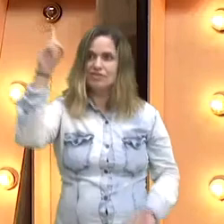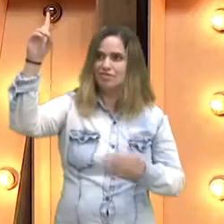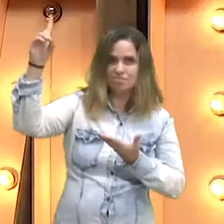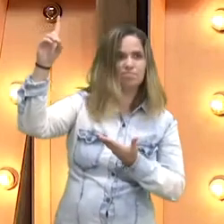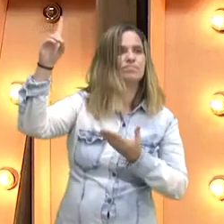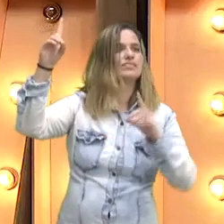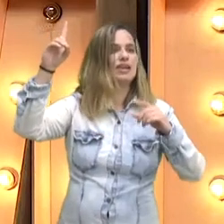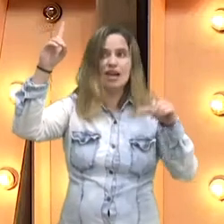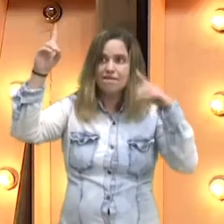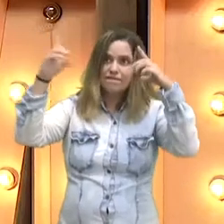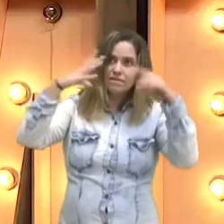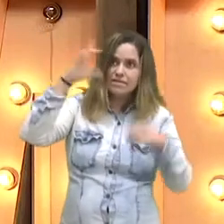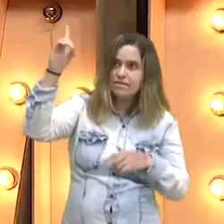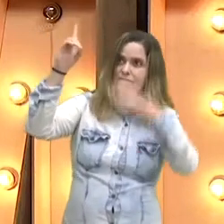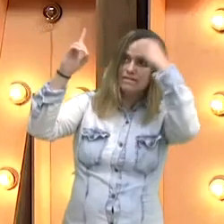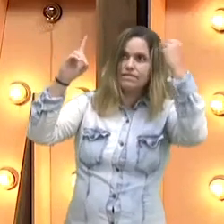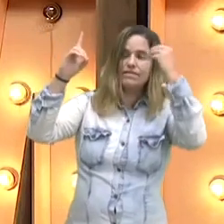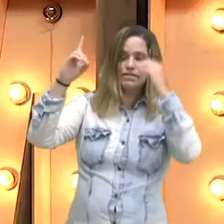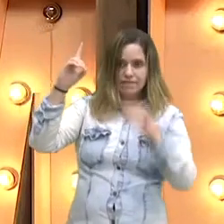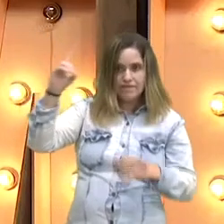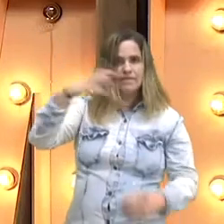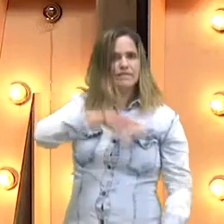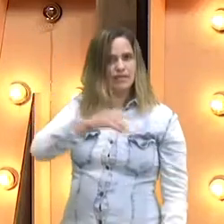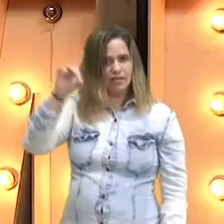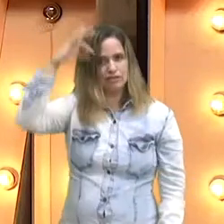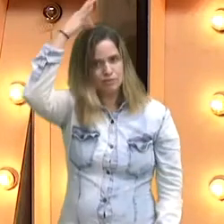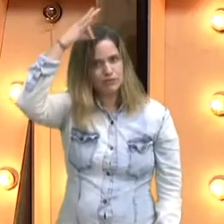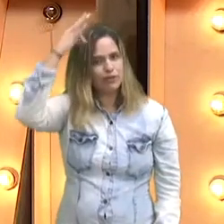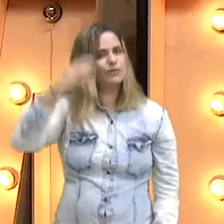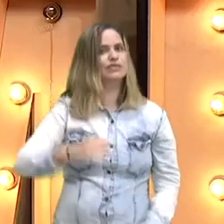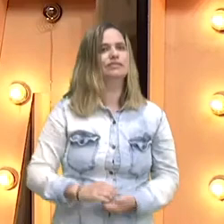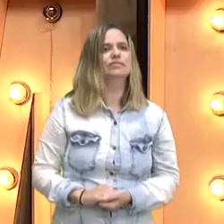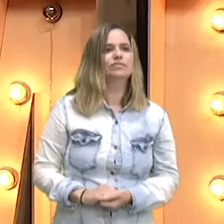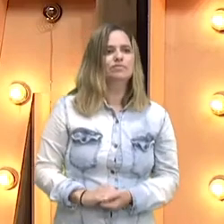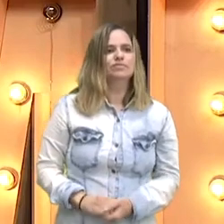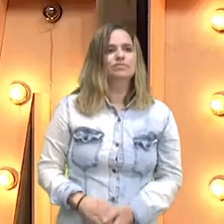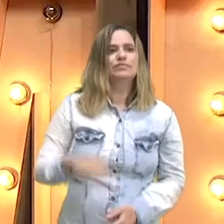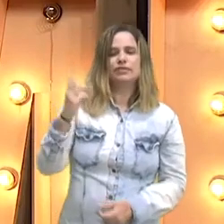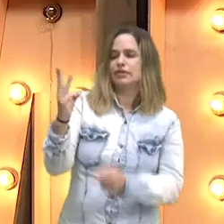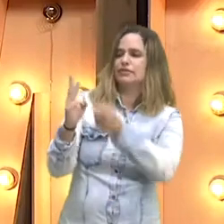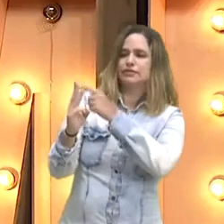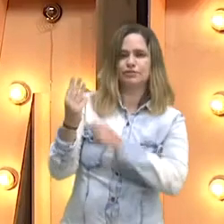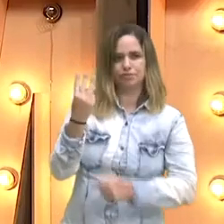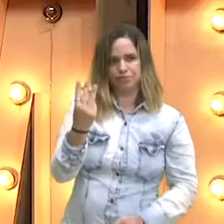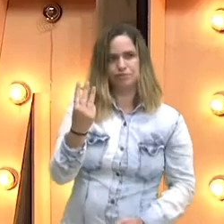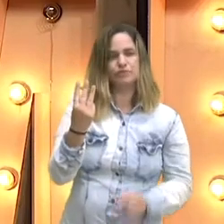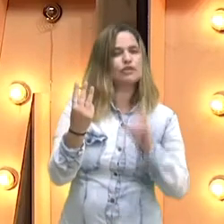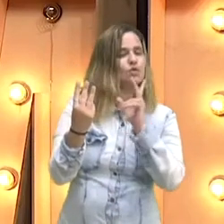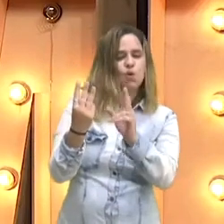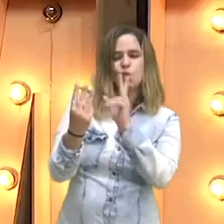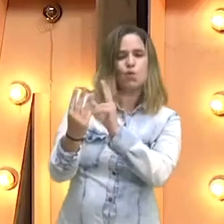Ele se manifesta de várias formas. Na família, nós temos essa representação, um grupo de pessoas que vai se manifestando de várias